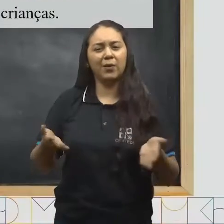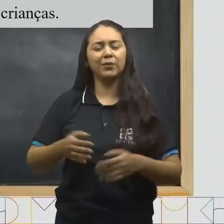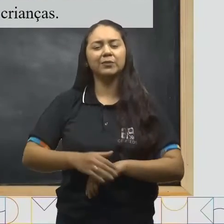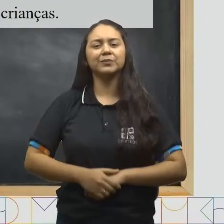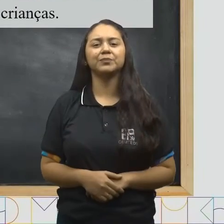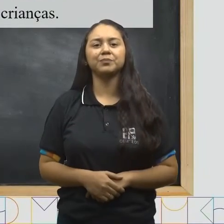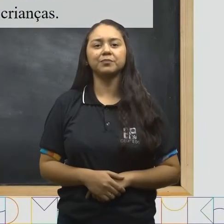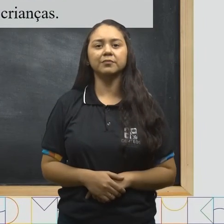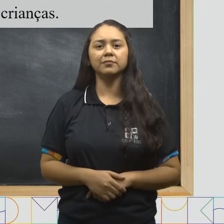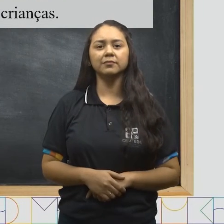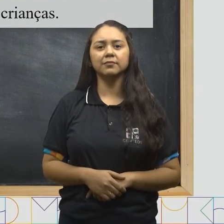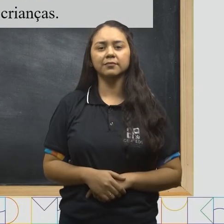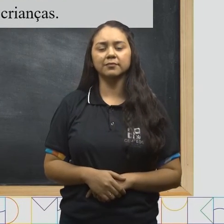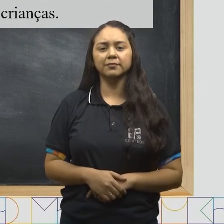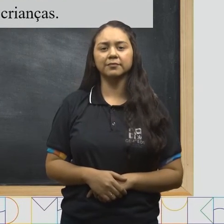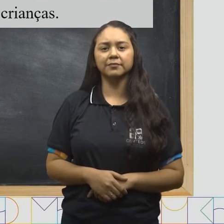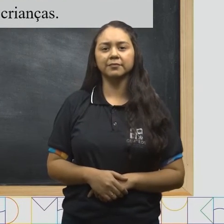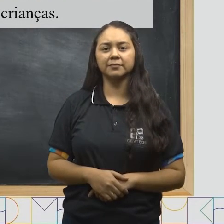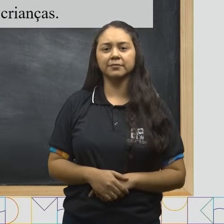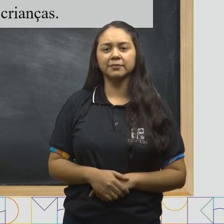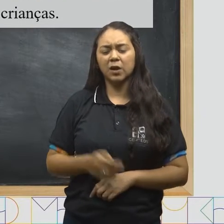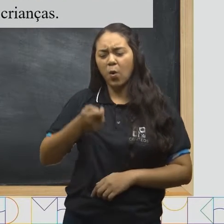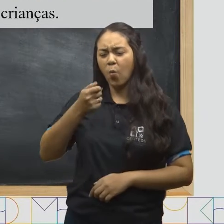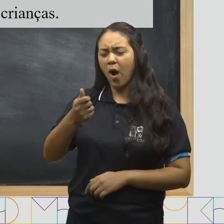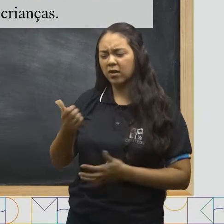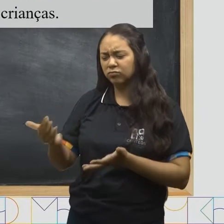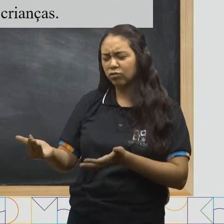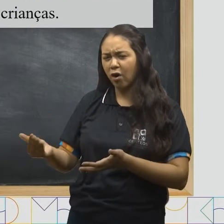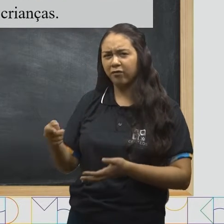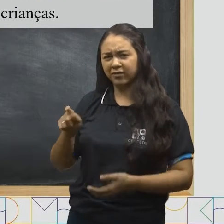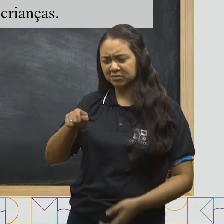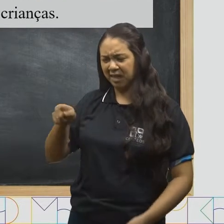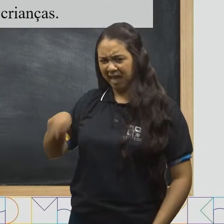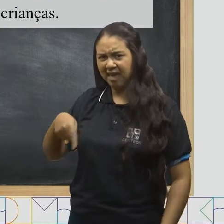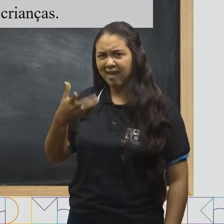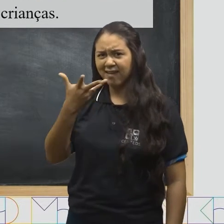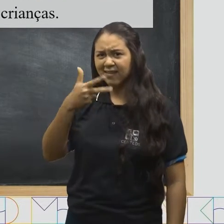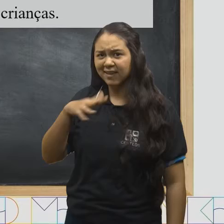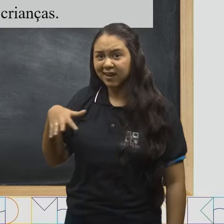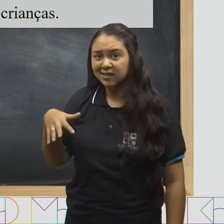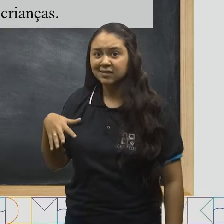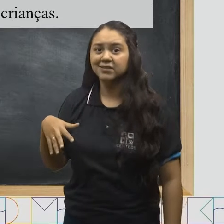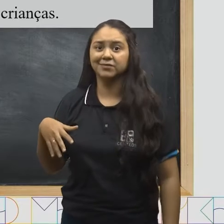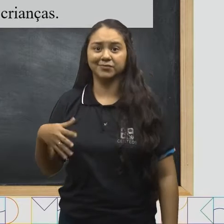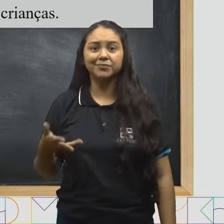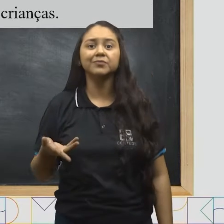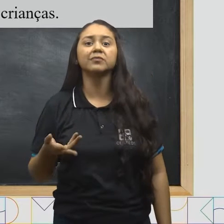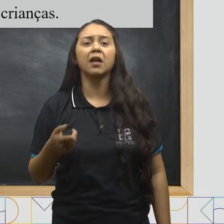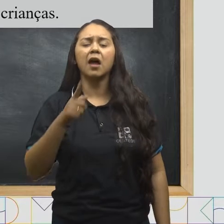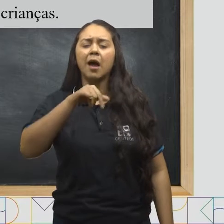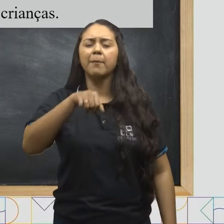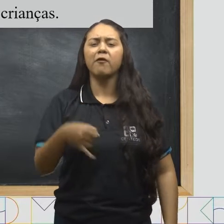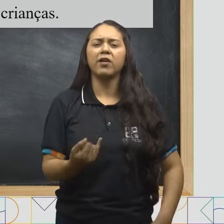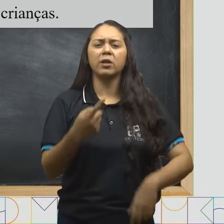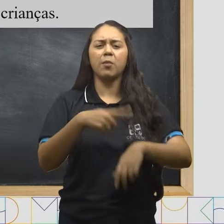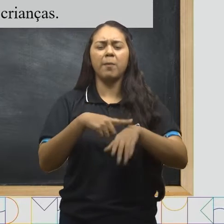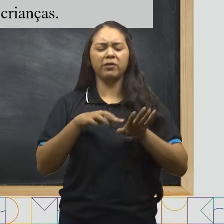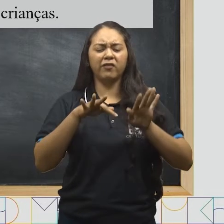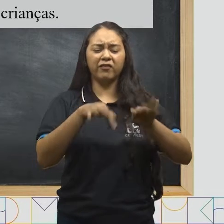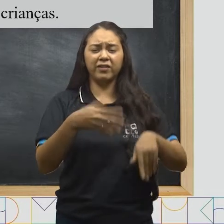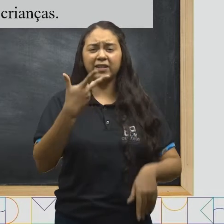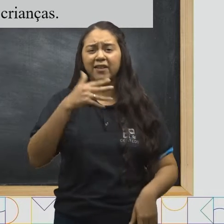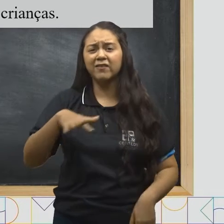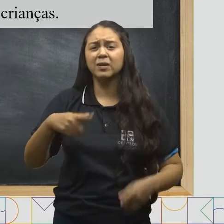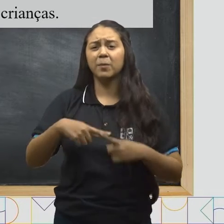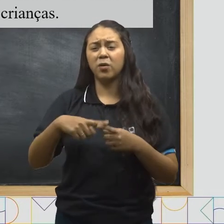farei. Pré-adolescente é criança? Aproveite o finalzinho da infância, pois ela não